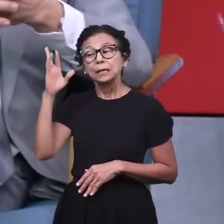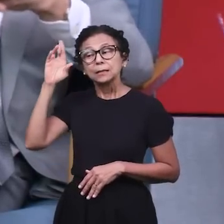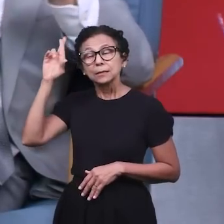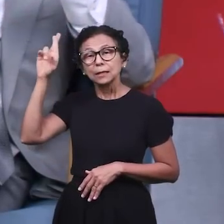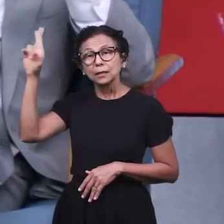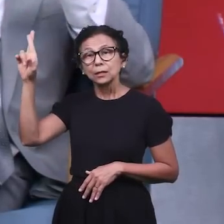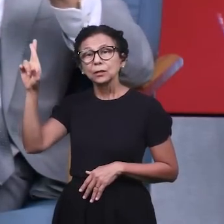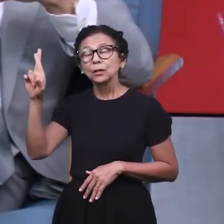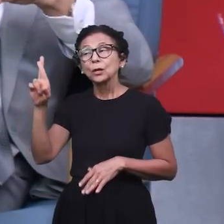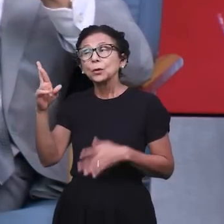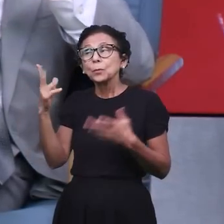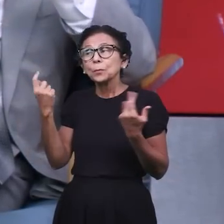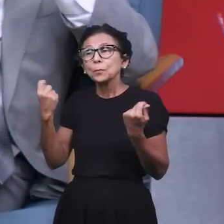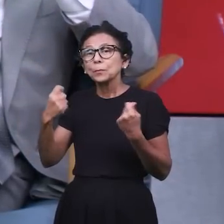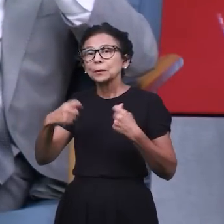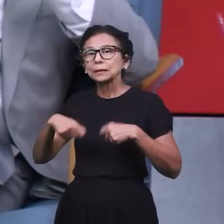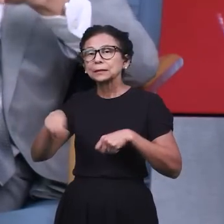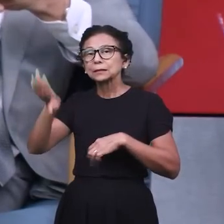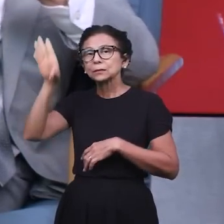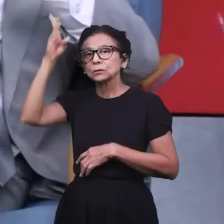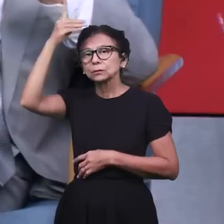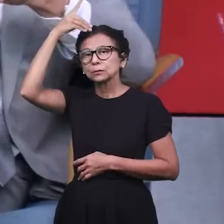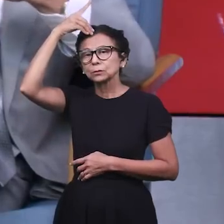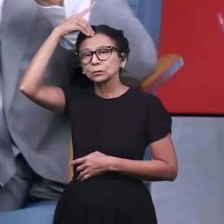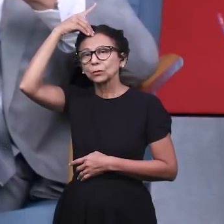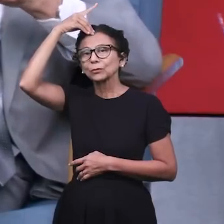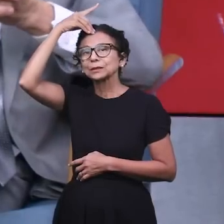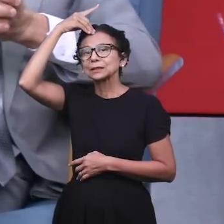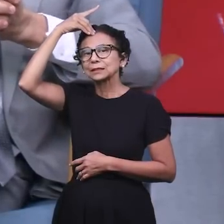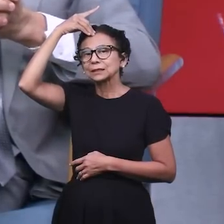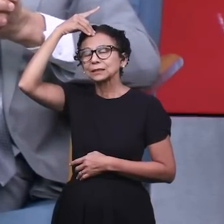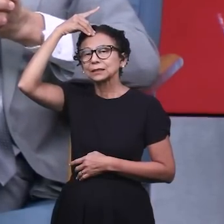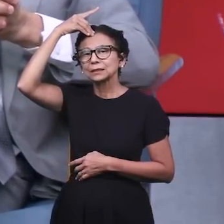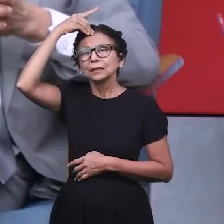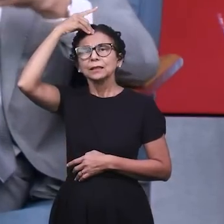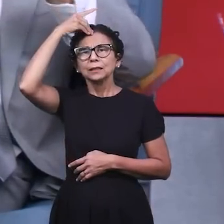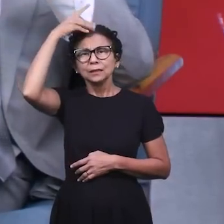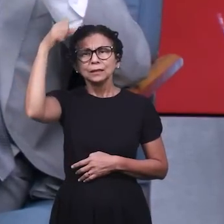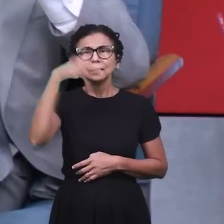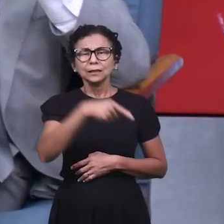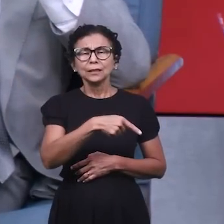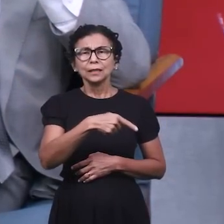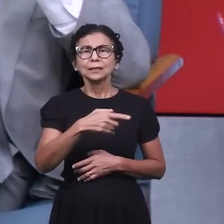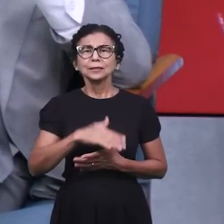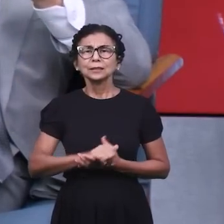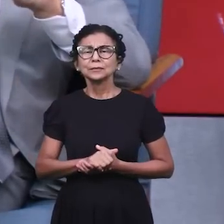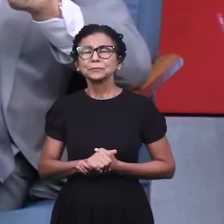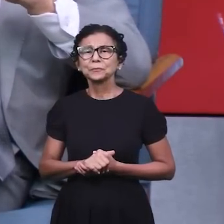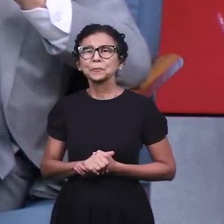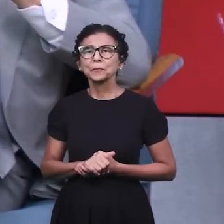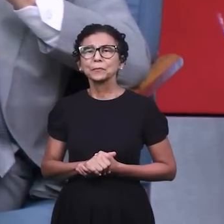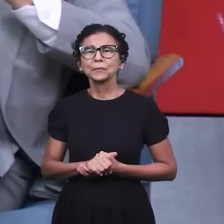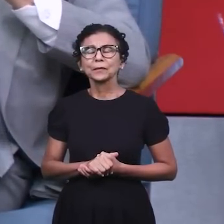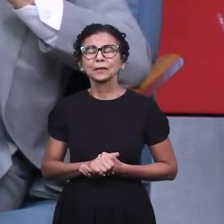Senhor, Senhor, eu preciso de dons espirituais. E ela começou a fazer isso.